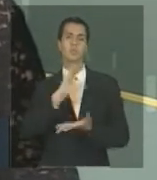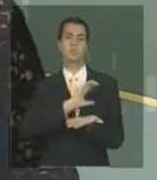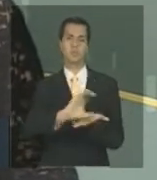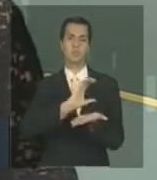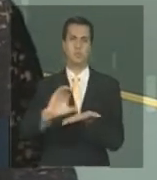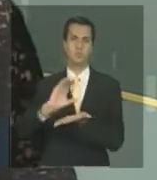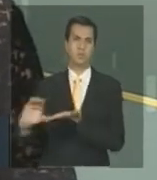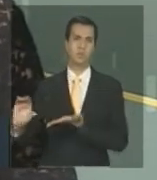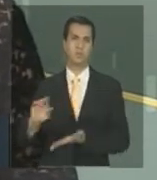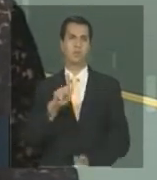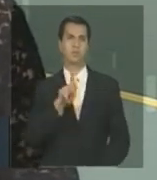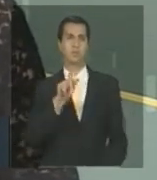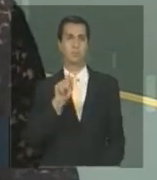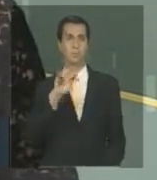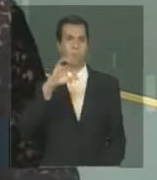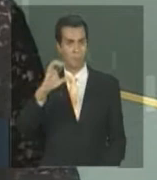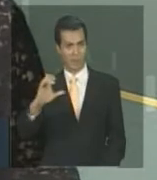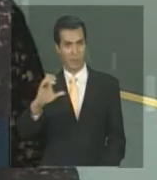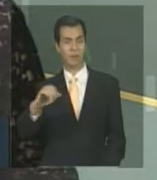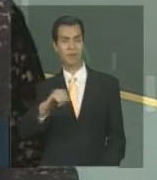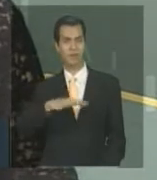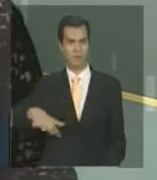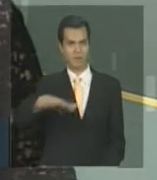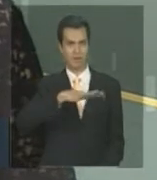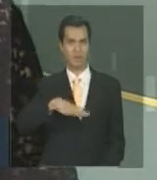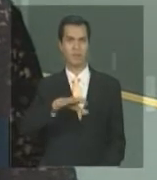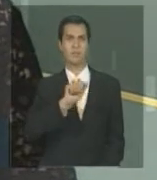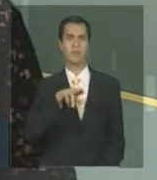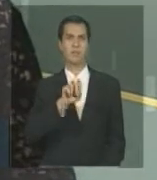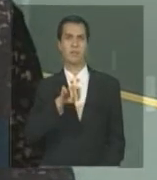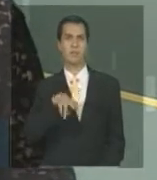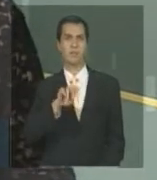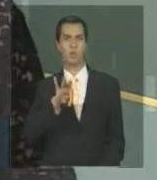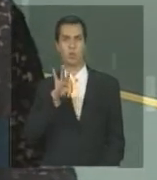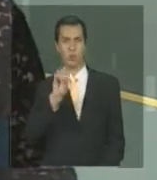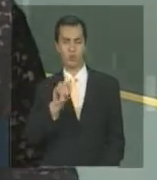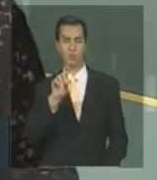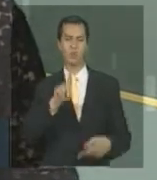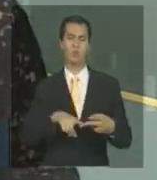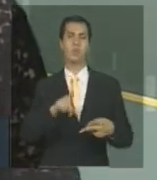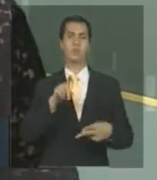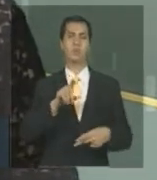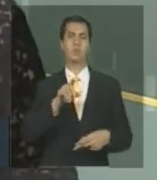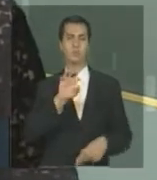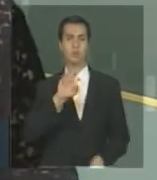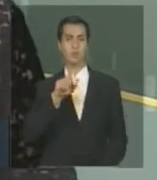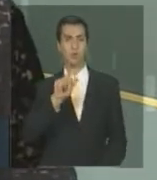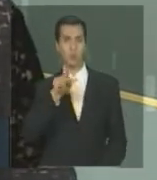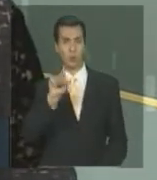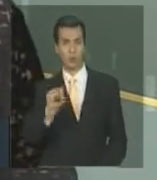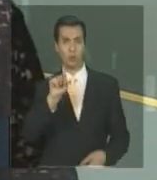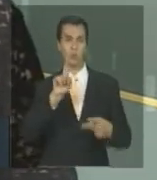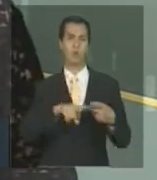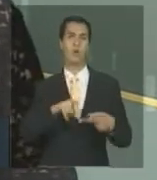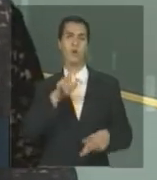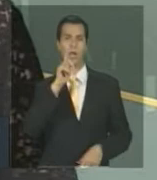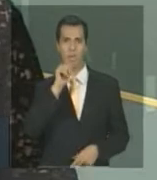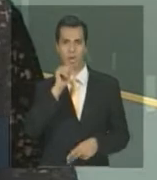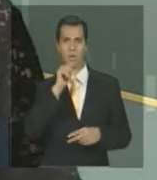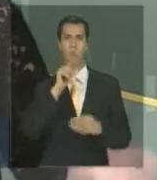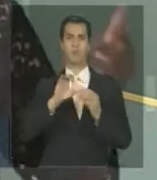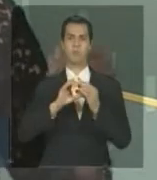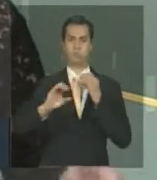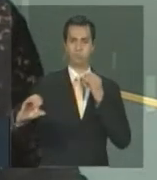do Crescimento nas áreas de saneamento, tanto esgoto sanitário como abastecimento de